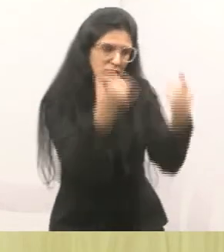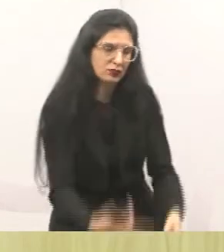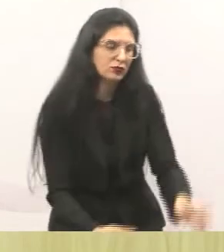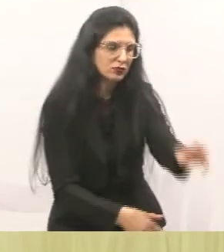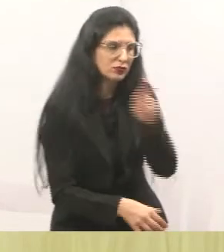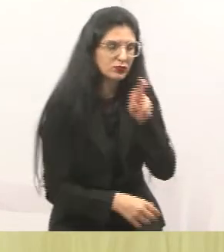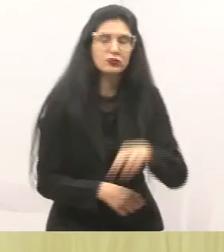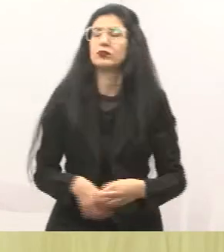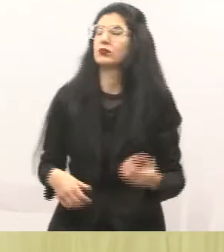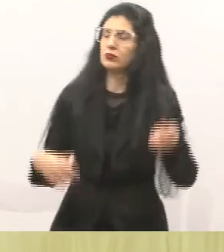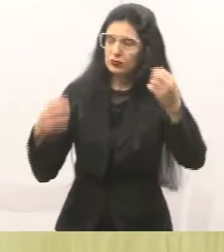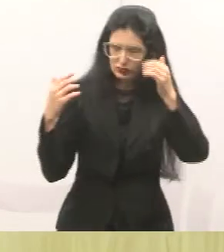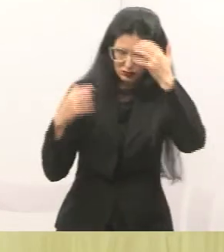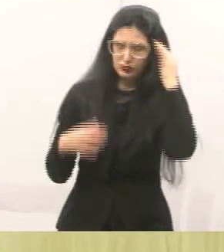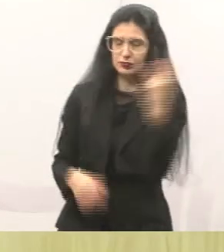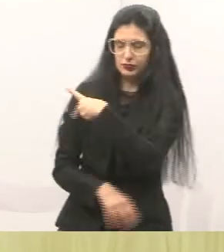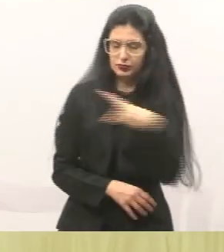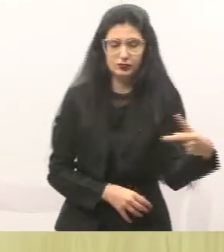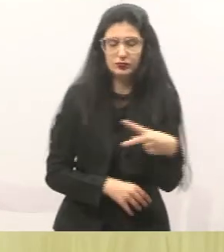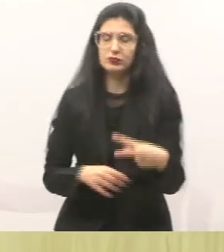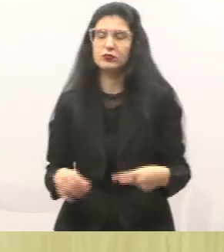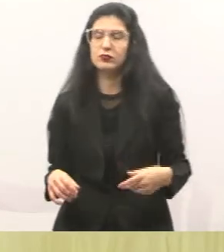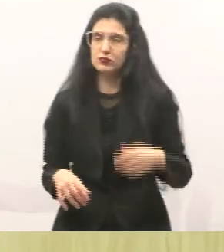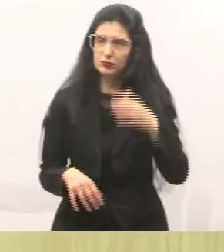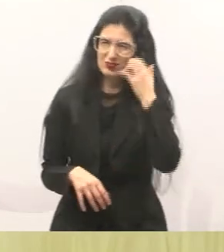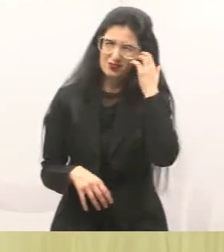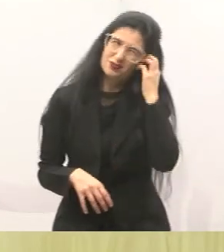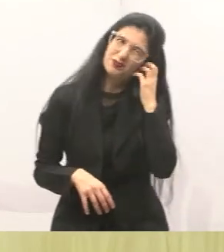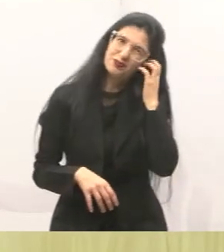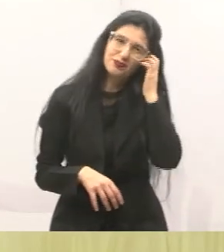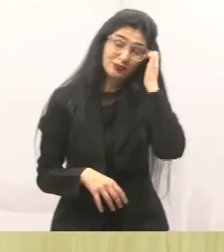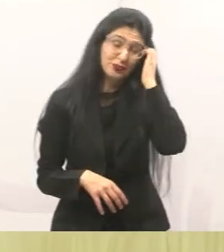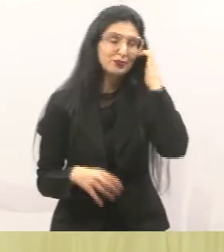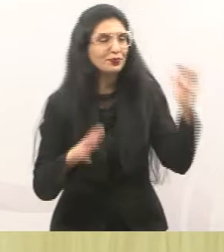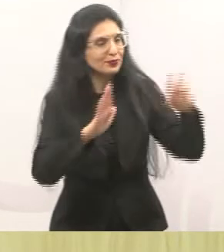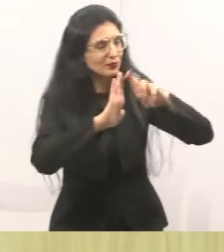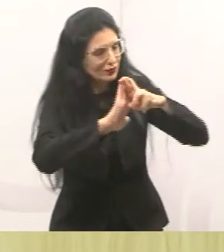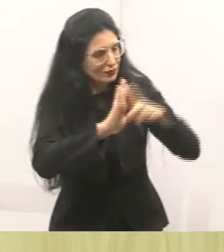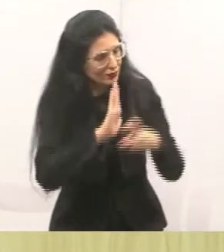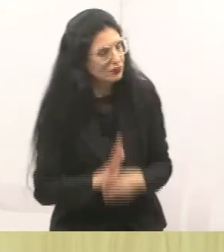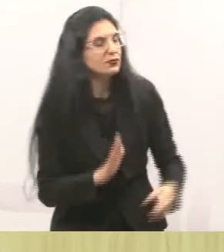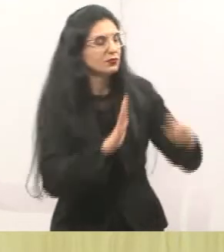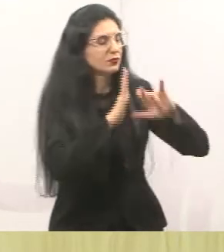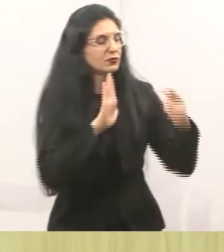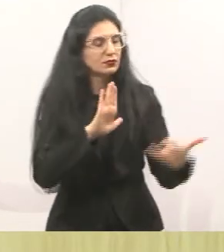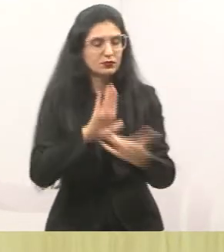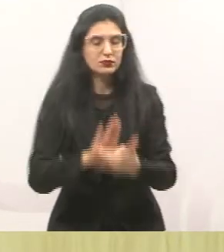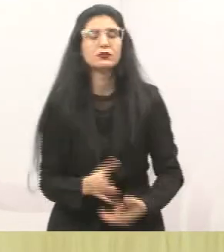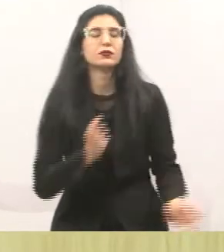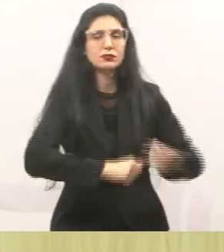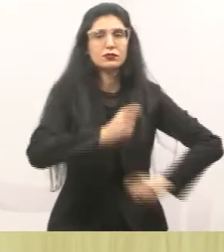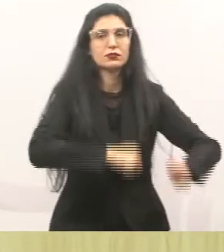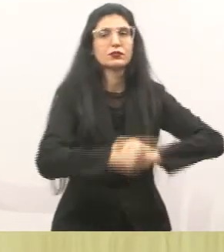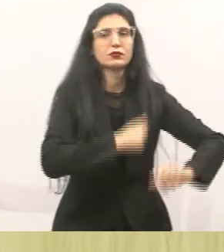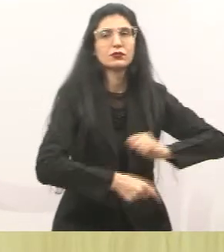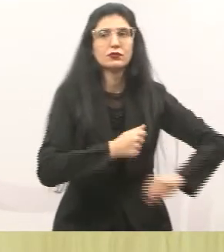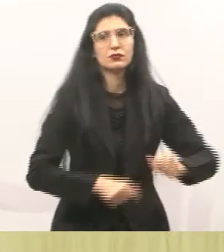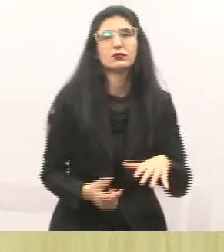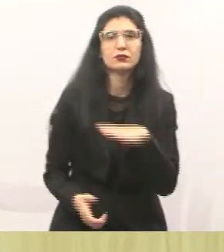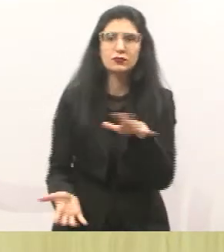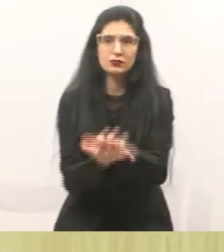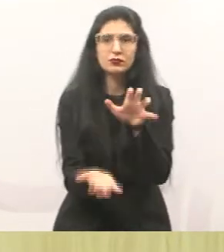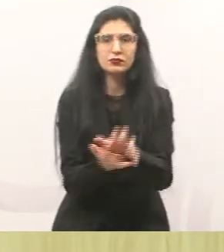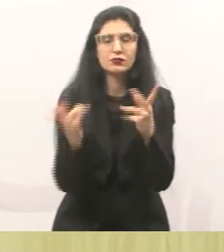desta casa, ouvido e aprovado pela Igreja Plenário, cumpridas as formalidades regimentais, seja oficiada a administração do